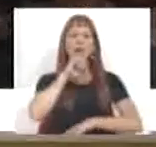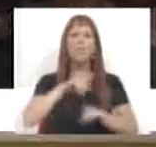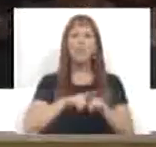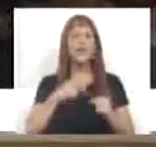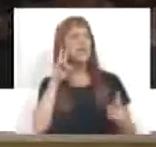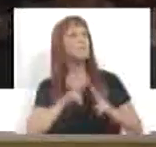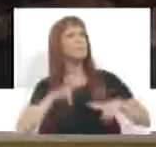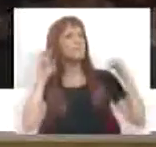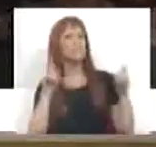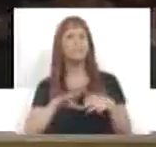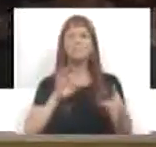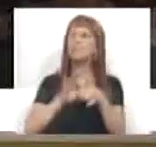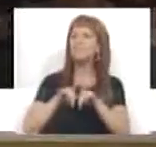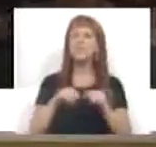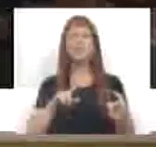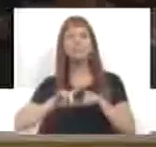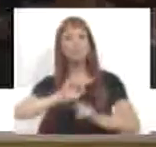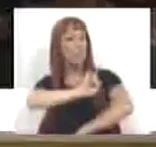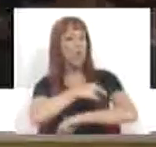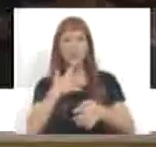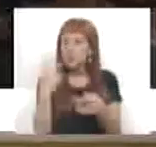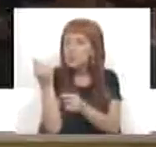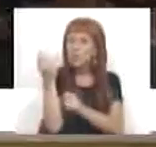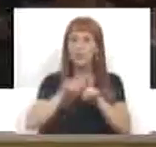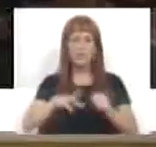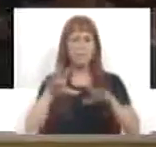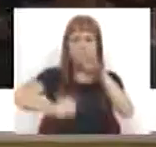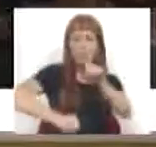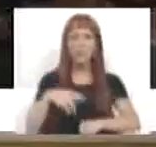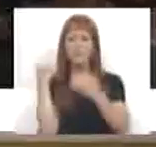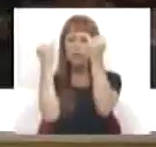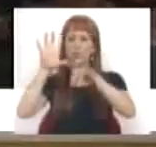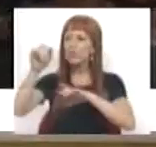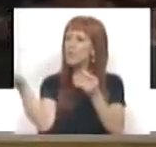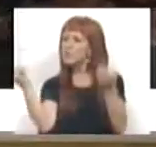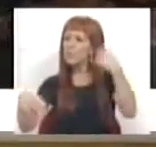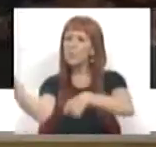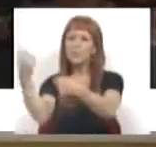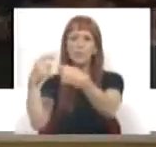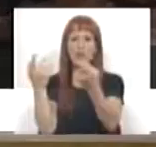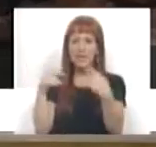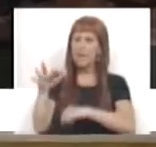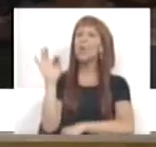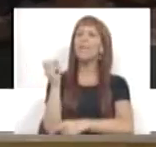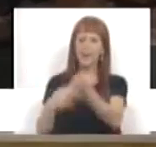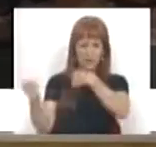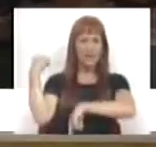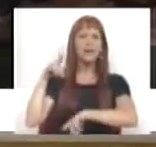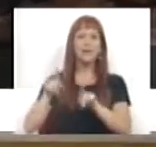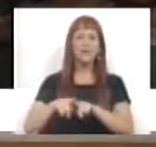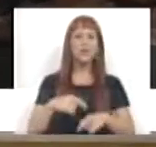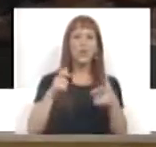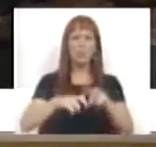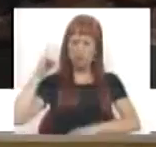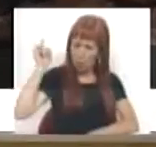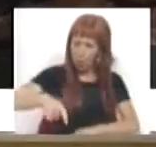os podemos encontrar a brindar com os plutocratas que se apropriaram da independência de países vindos do fim das colónias, também há 40 anos. O